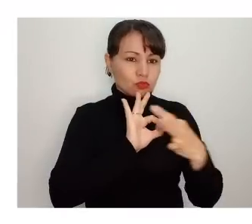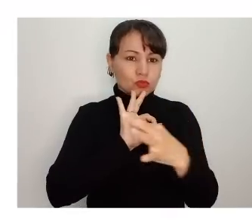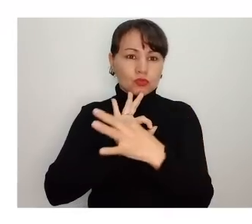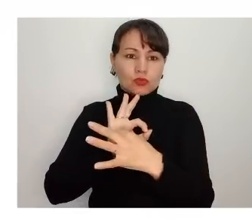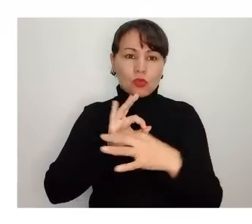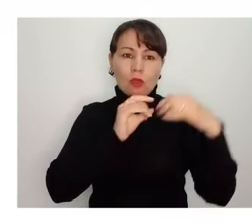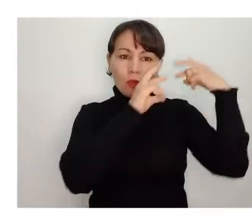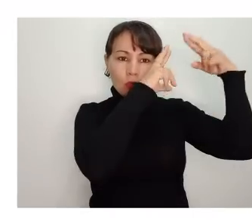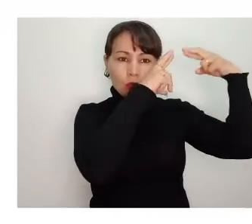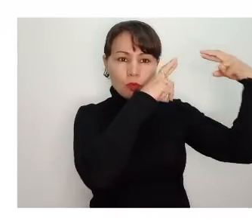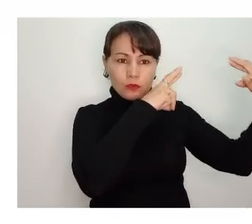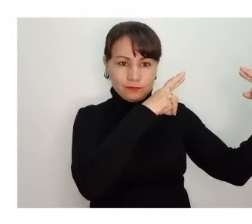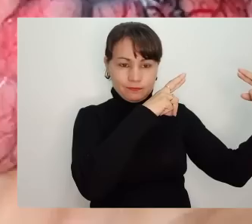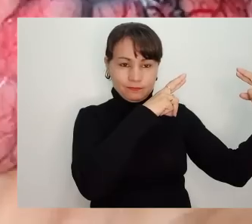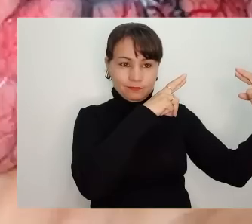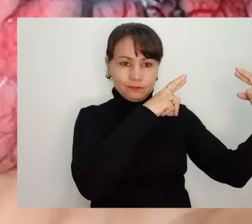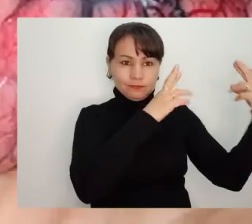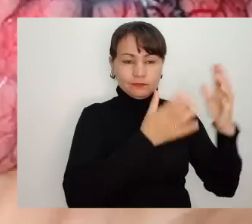neuronais.